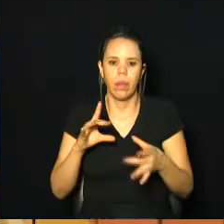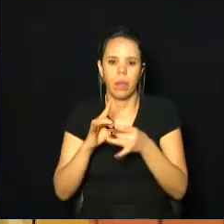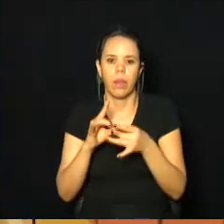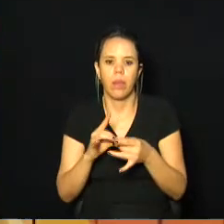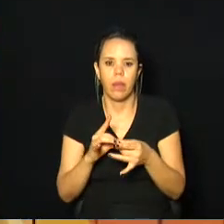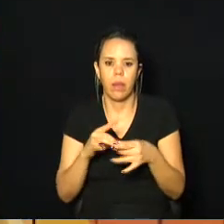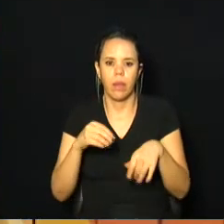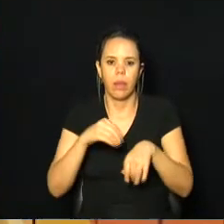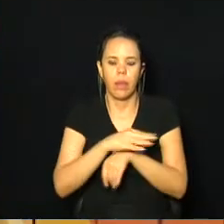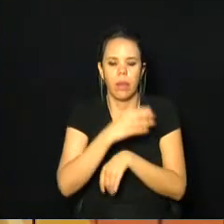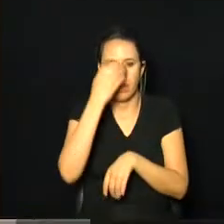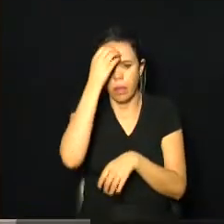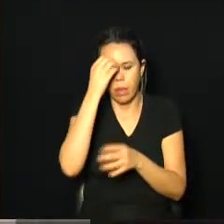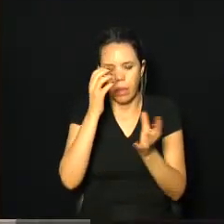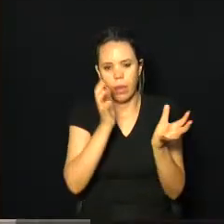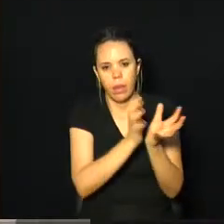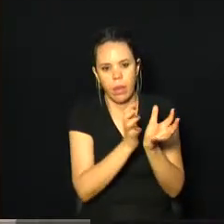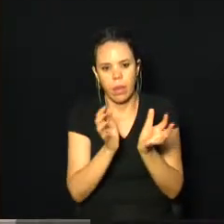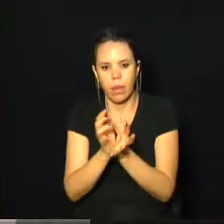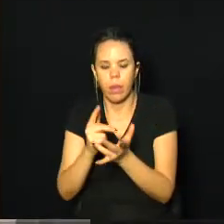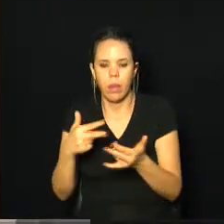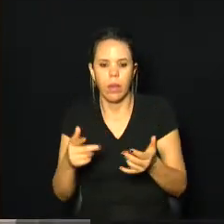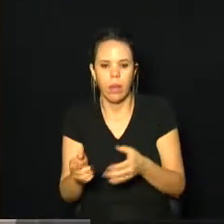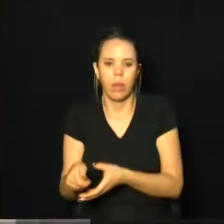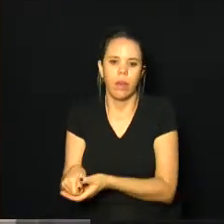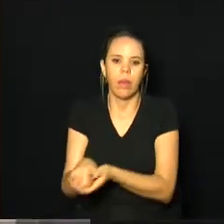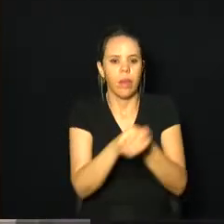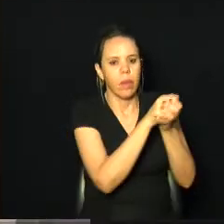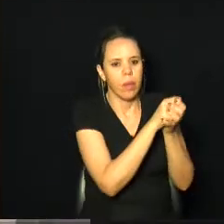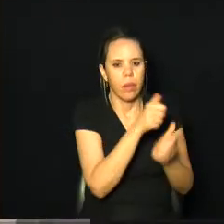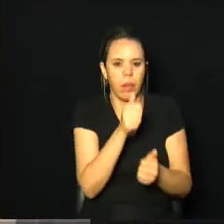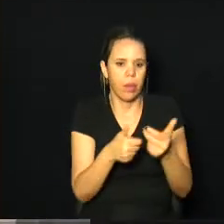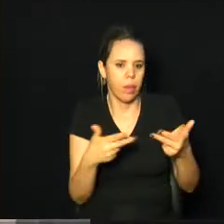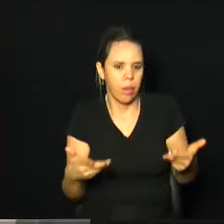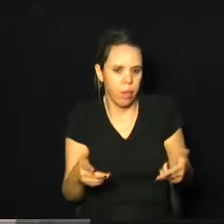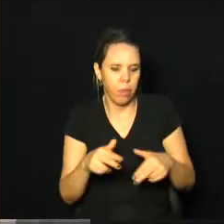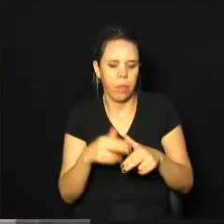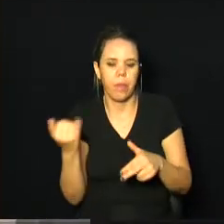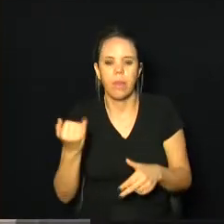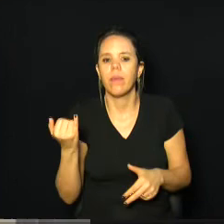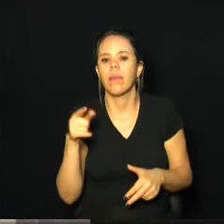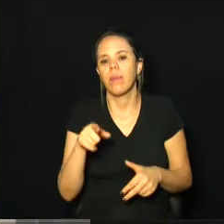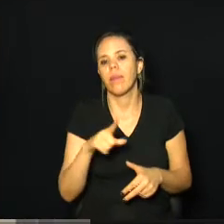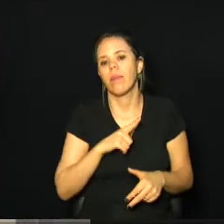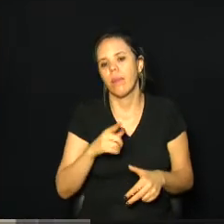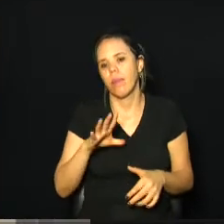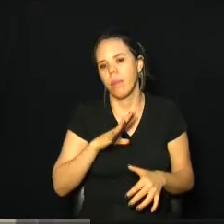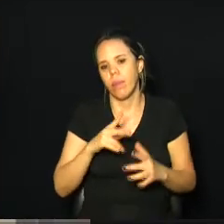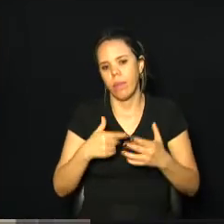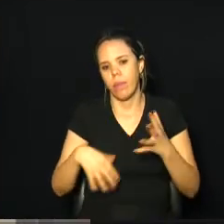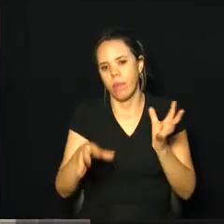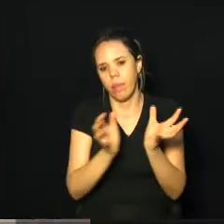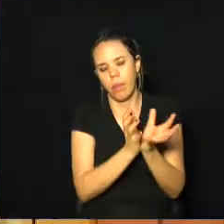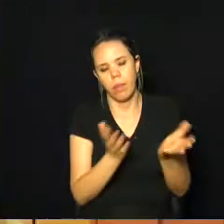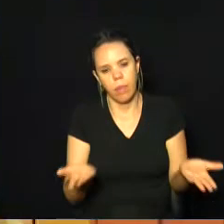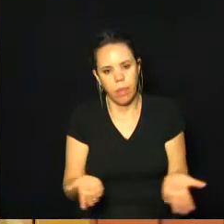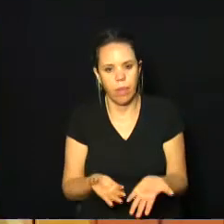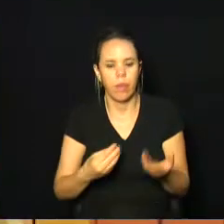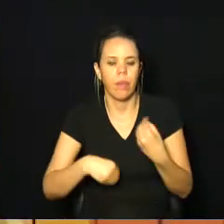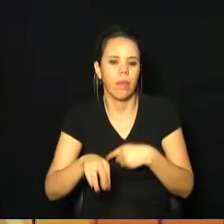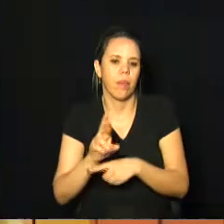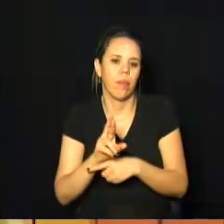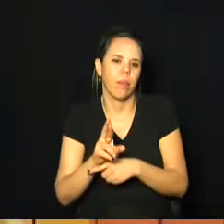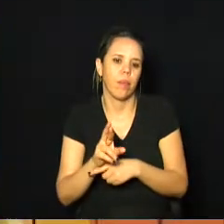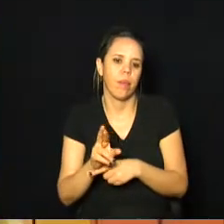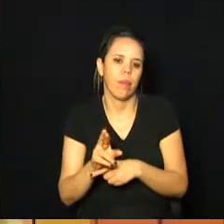já indicar para um clube de atletismo, para um clube de vôlei, para um clube de futebol. Por isso que é importante você ter na cidade um clube hoje representando